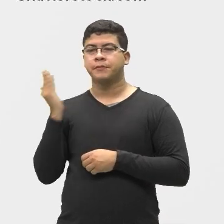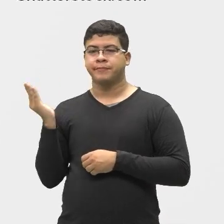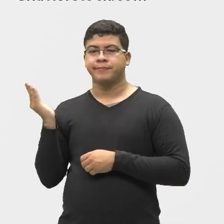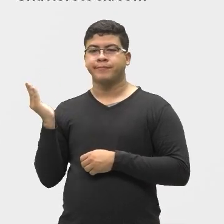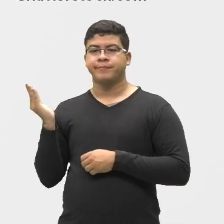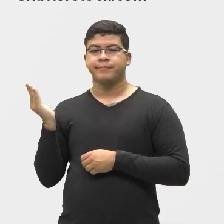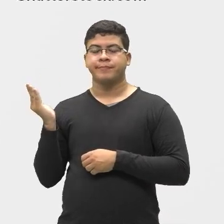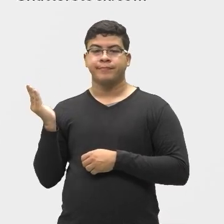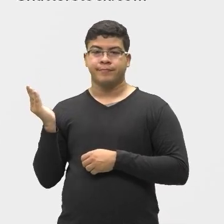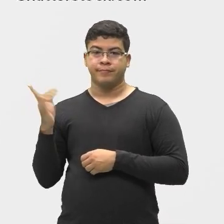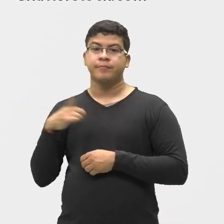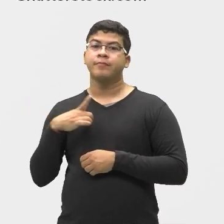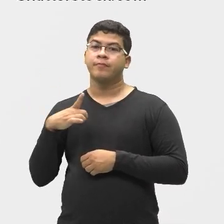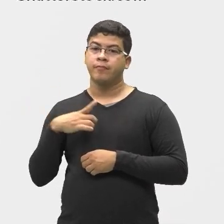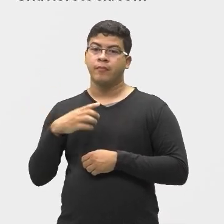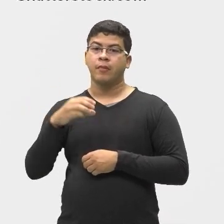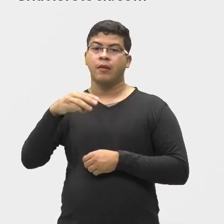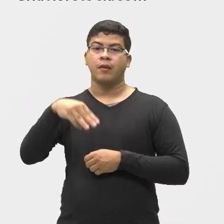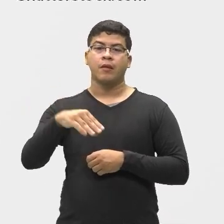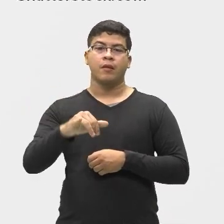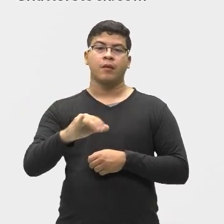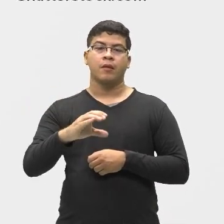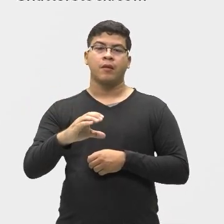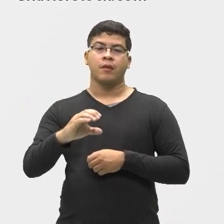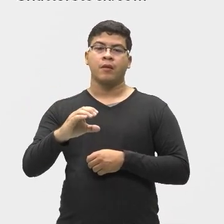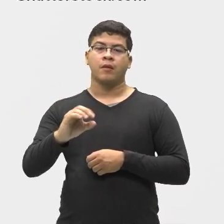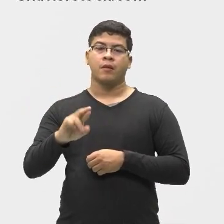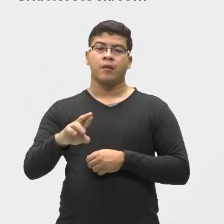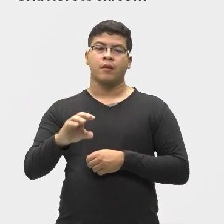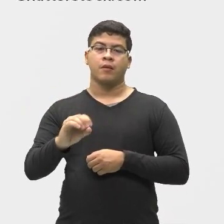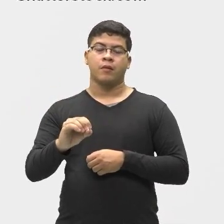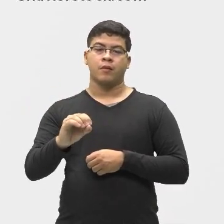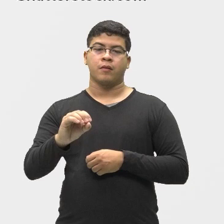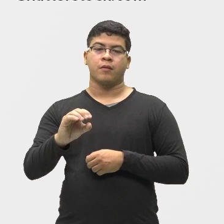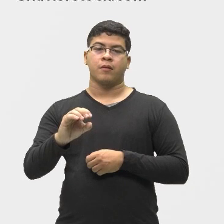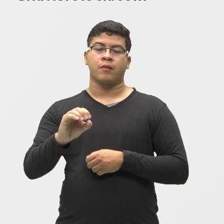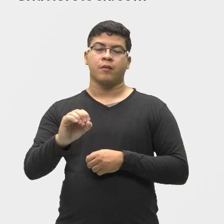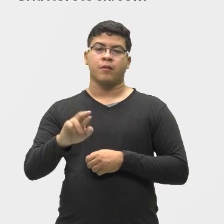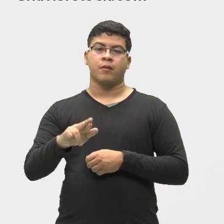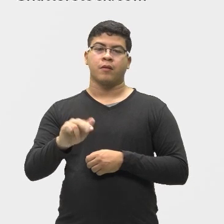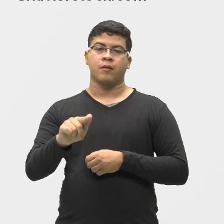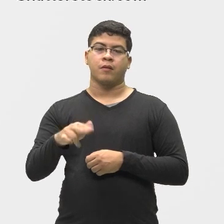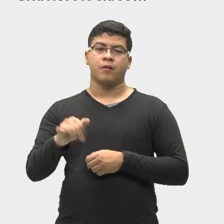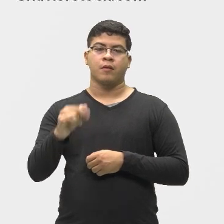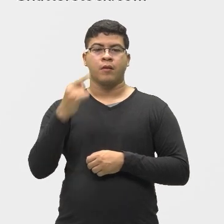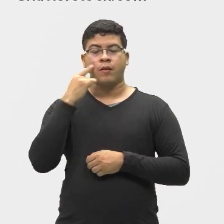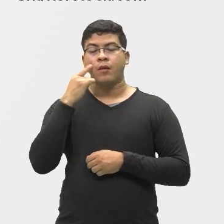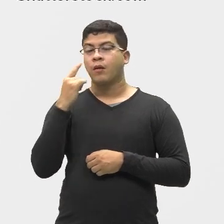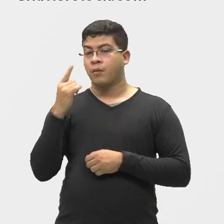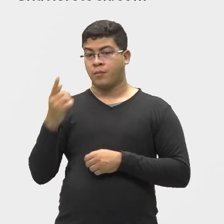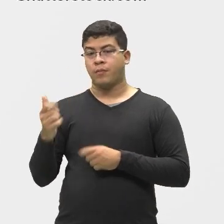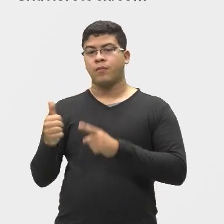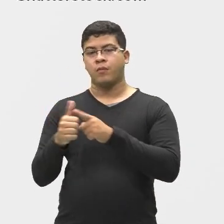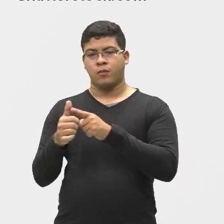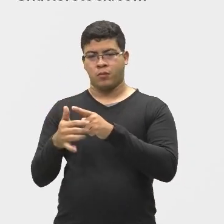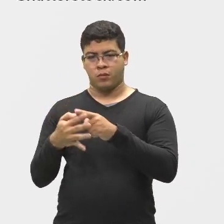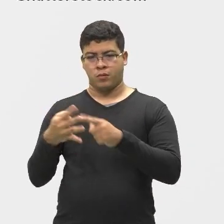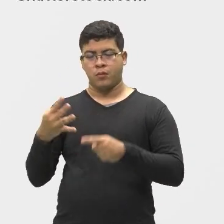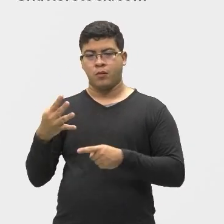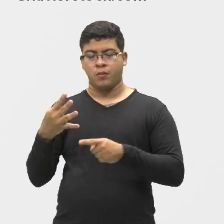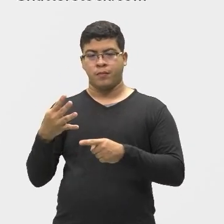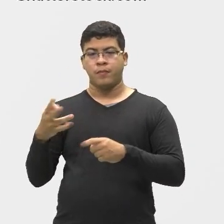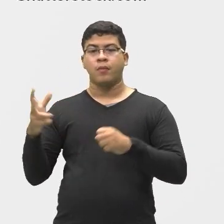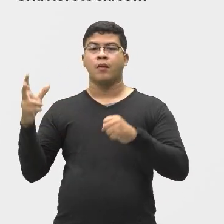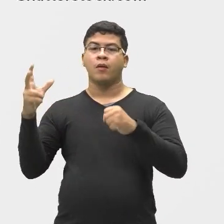dos micro-organismos. Na primeira imagem, a gente tem a representação dos vírus. Na segunda imagem, eu tenho uma